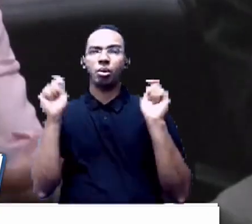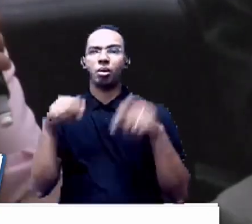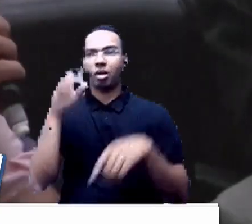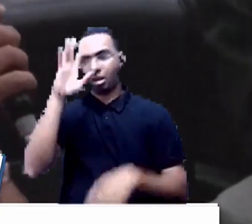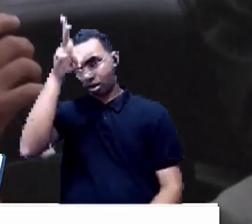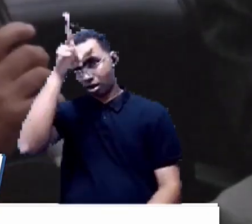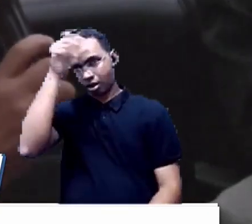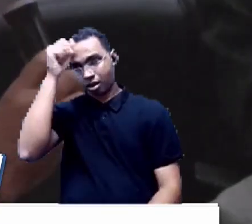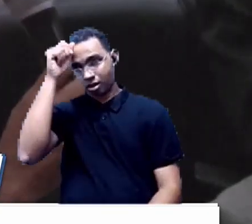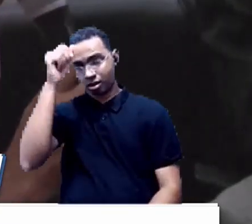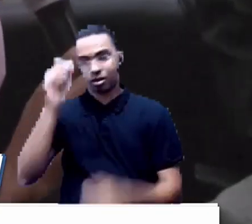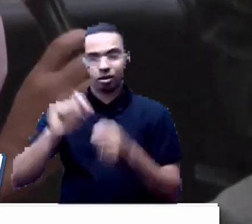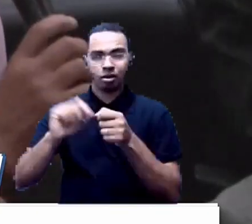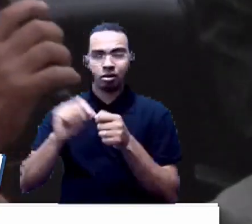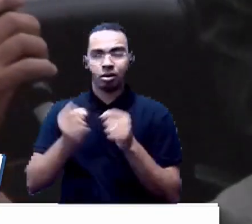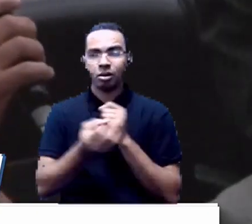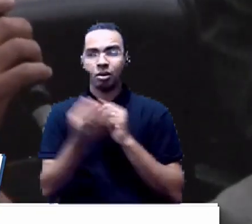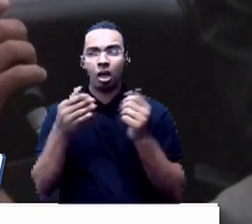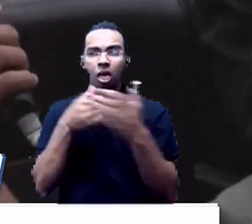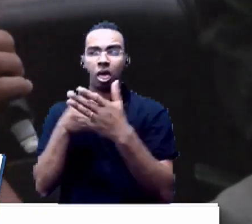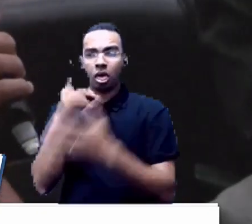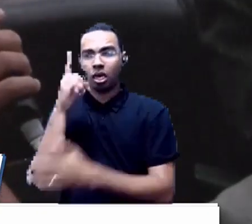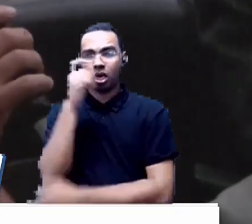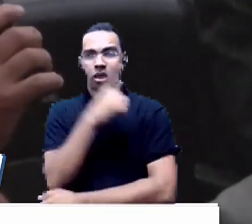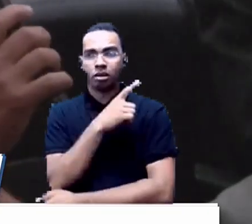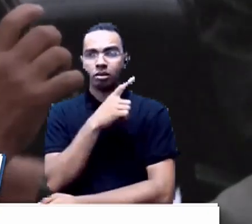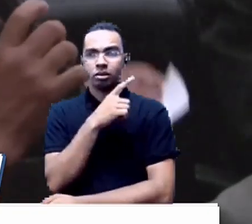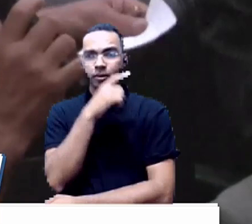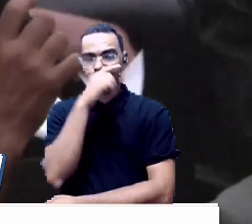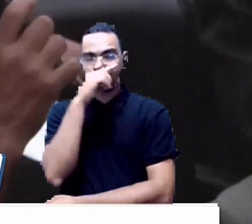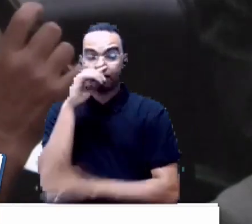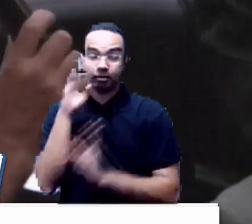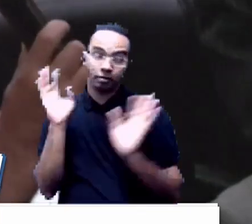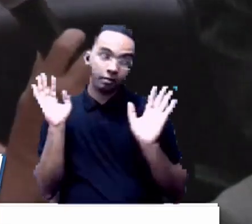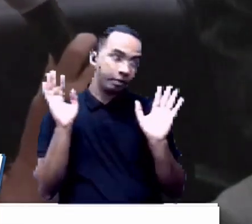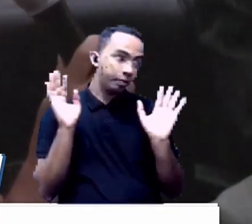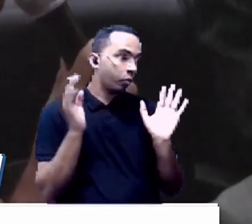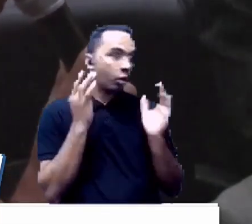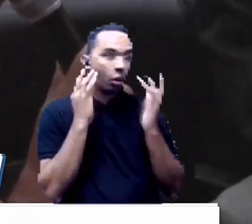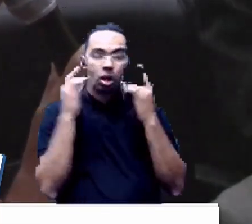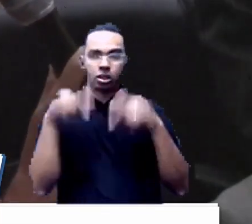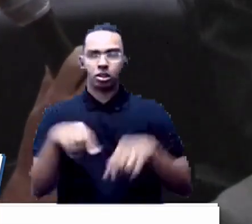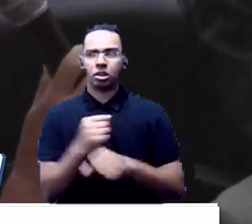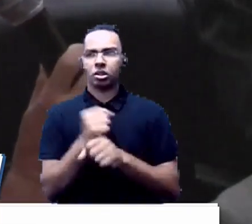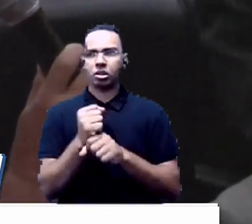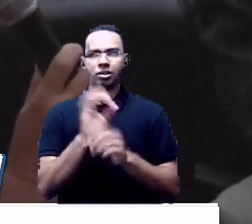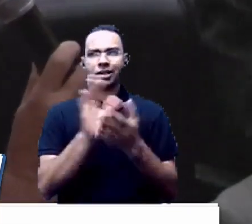que é as dificuldades que eles estão... Olha, eu acho que esse ano nós não recebemos ninguém aqui